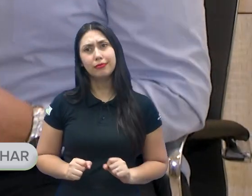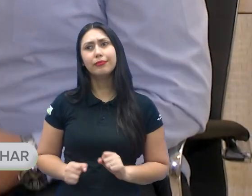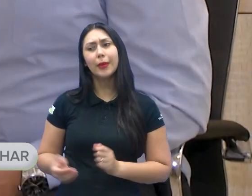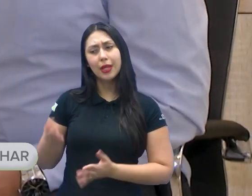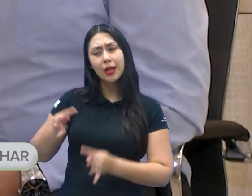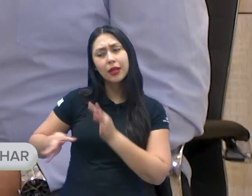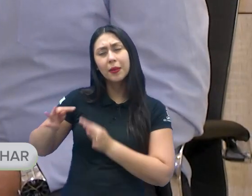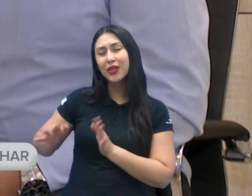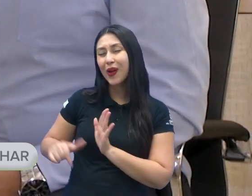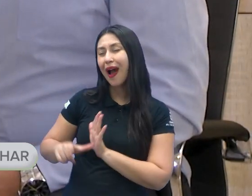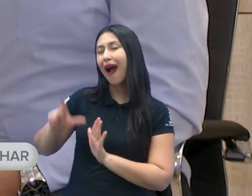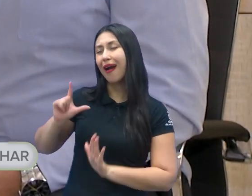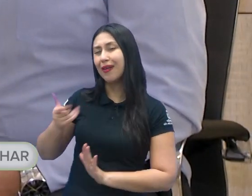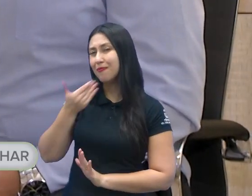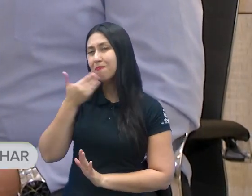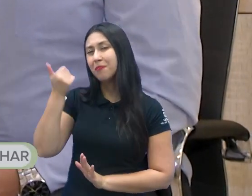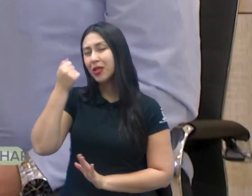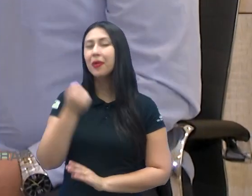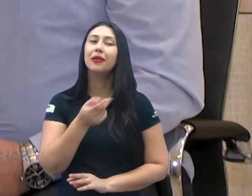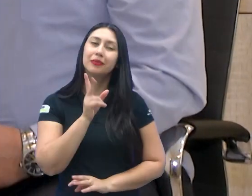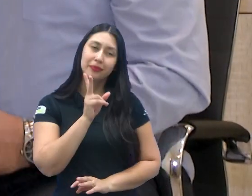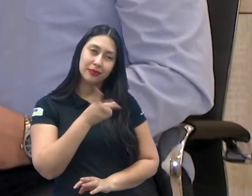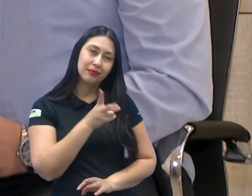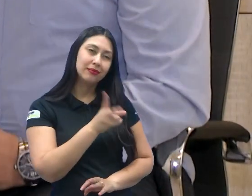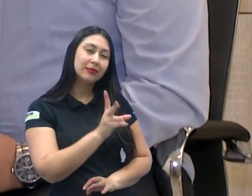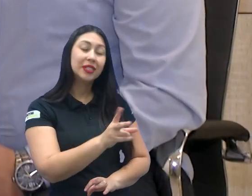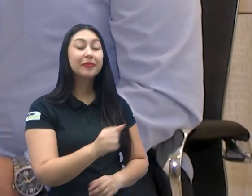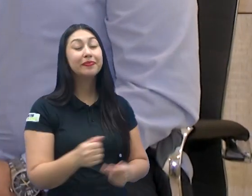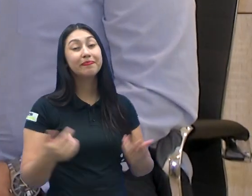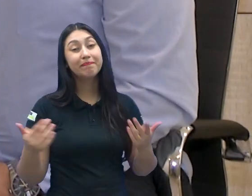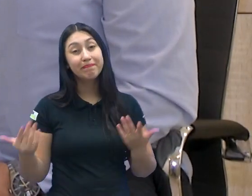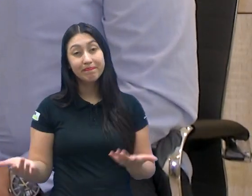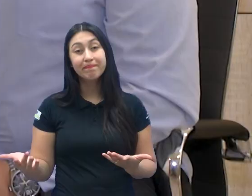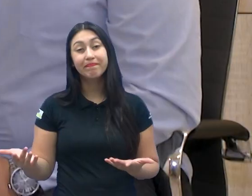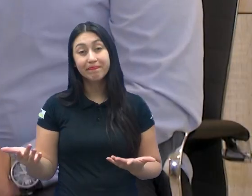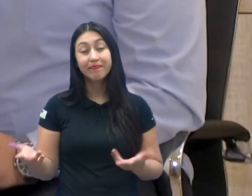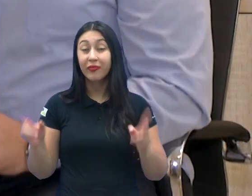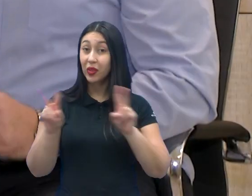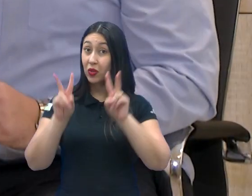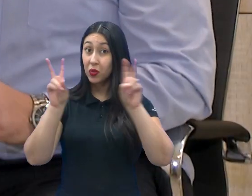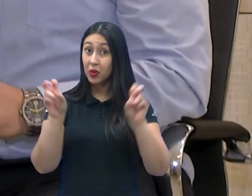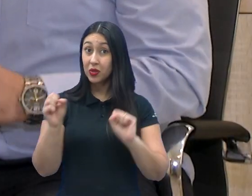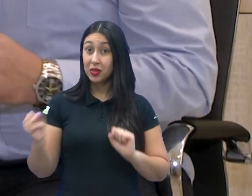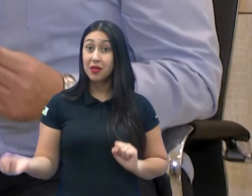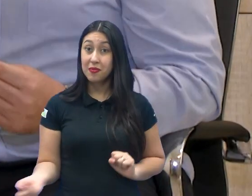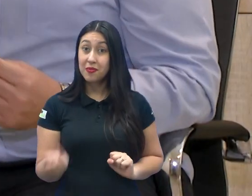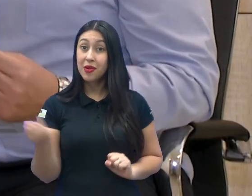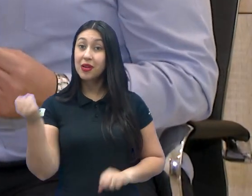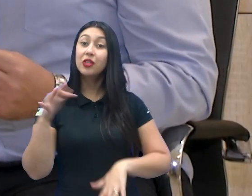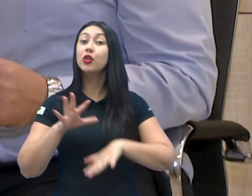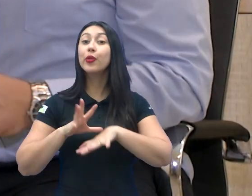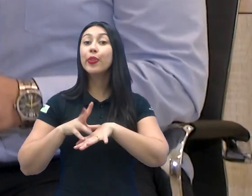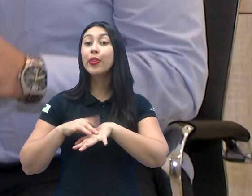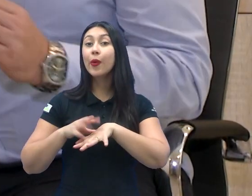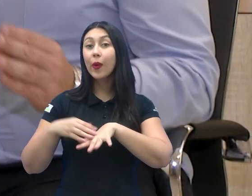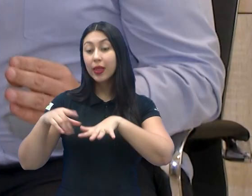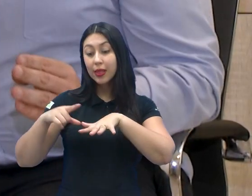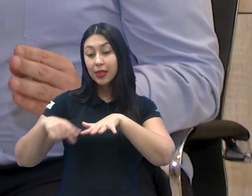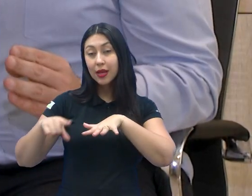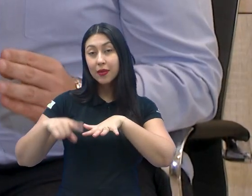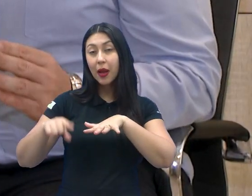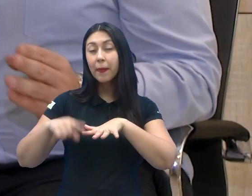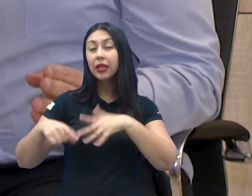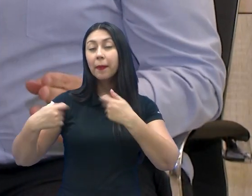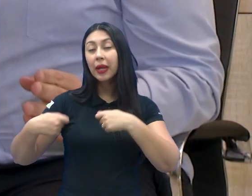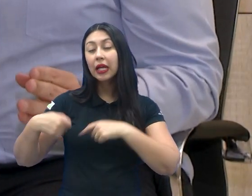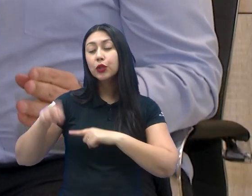né, Vanessa? Sim, sempre, né? Sempre. É isso, Gi, né? Assunto muito importante, doenças nas unhas, é só cuidar,